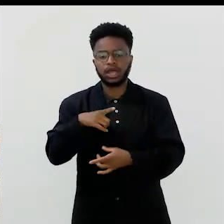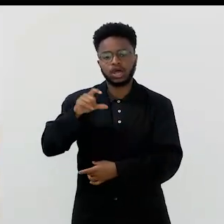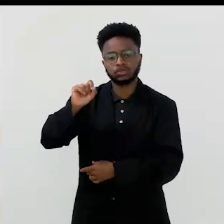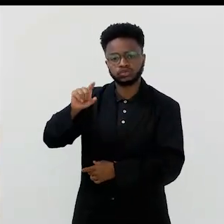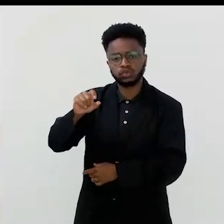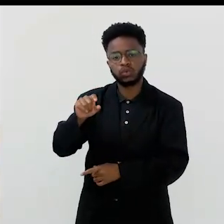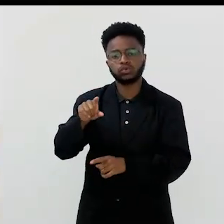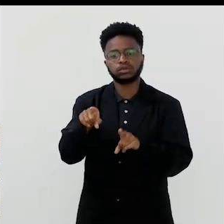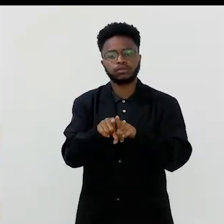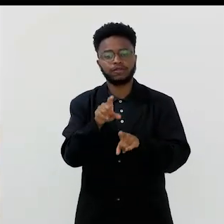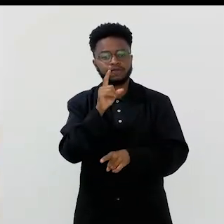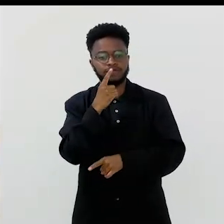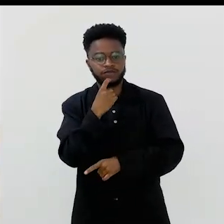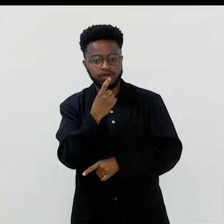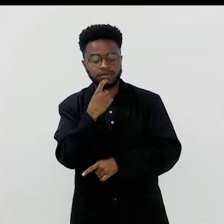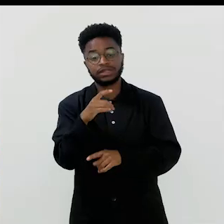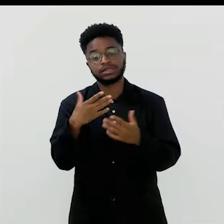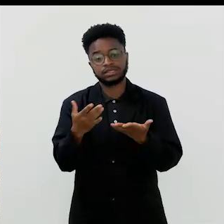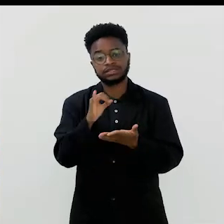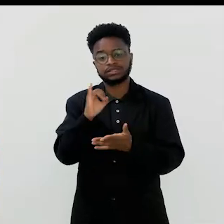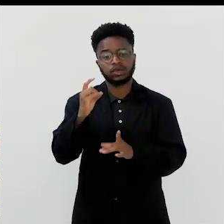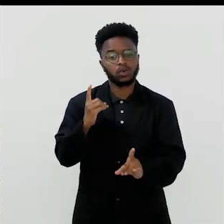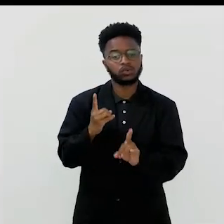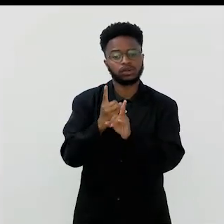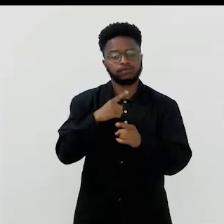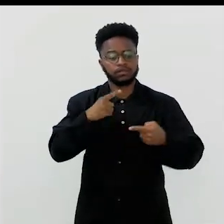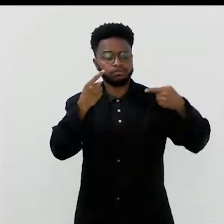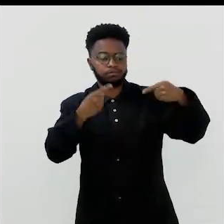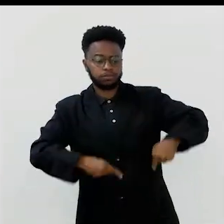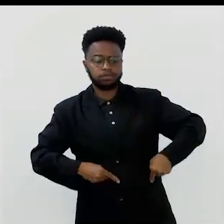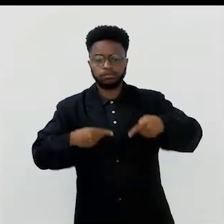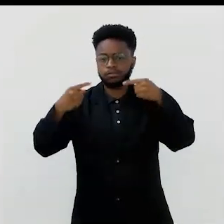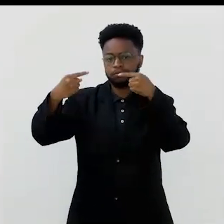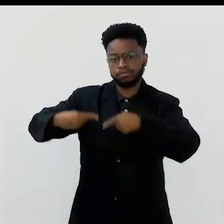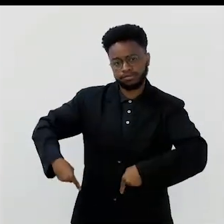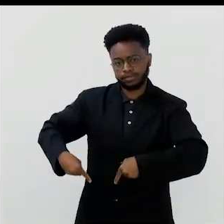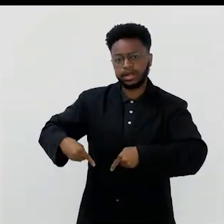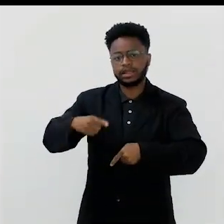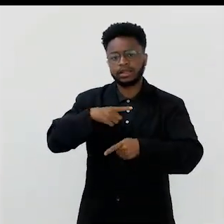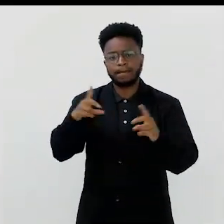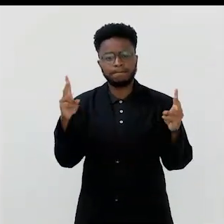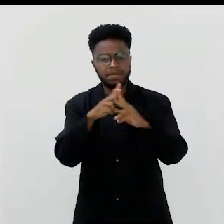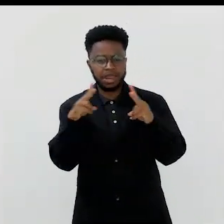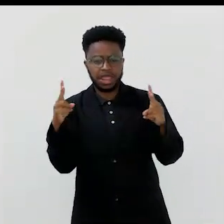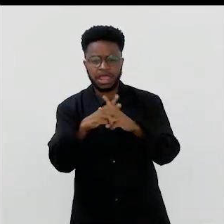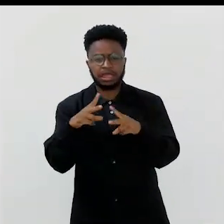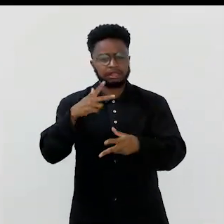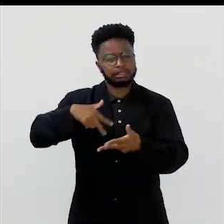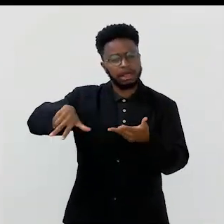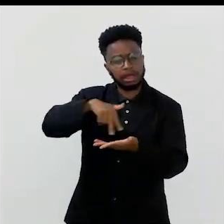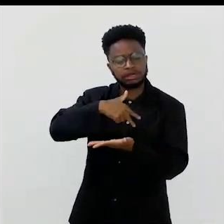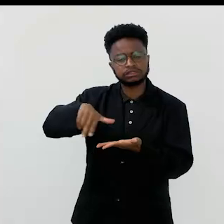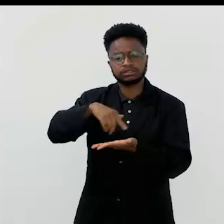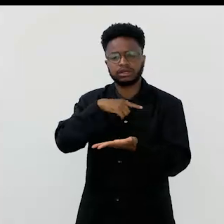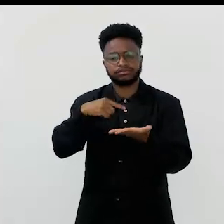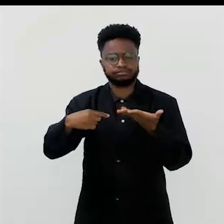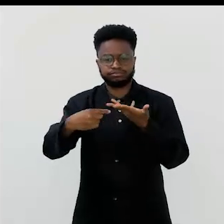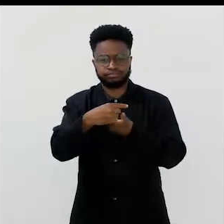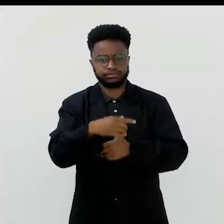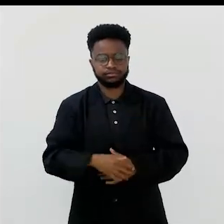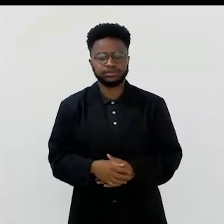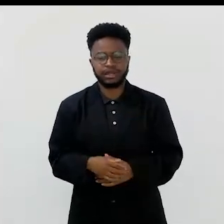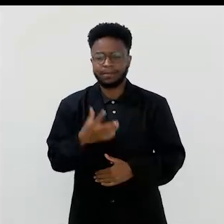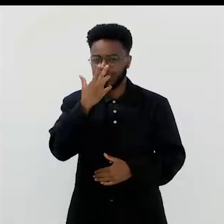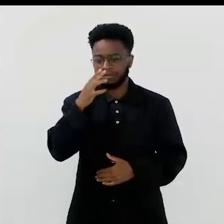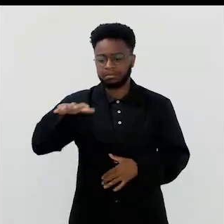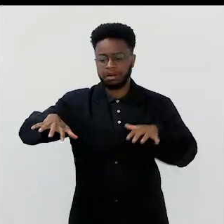parte azul, a parte vermelha. E quando eles se encontravam, tinha aquela grande disputa, né? Tinha briga. De dança, de briga, de tinha tudo, né?